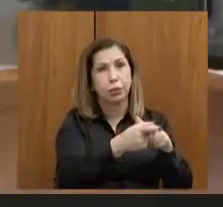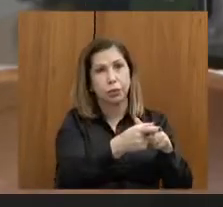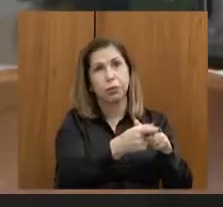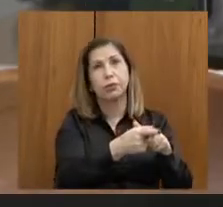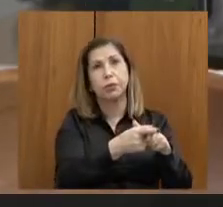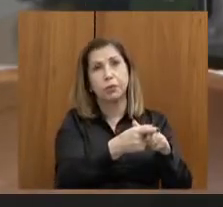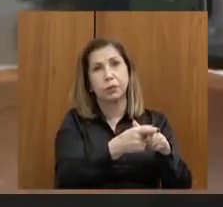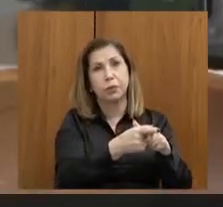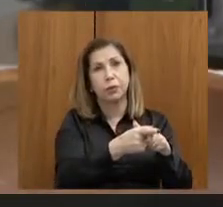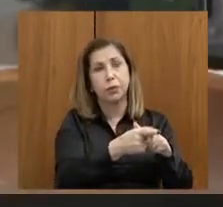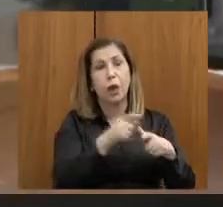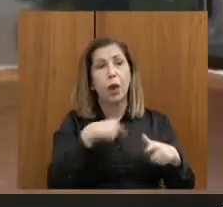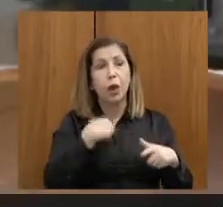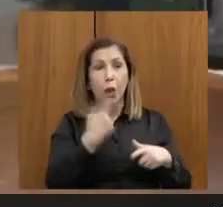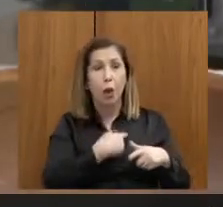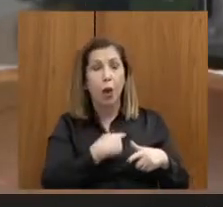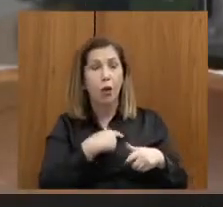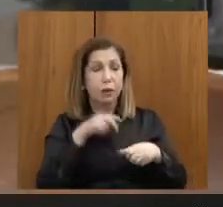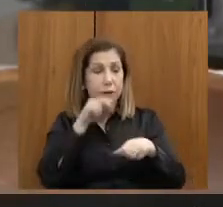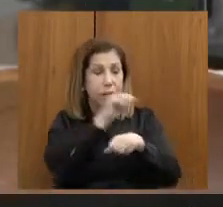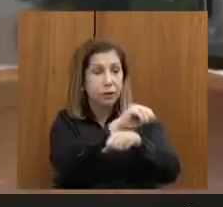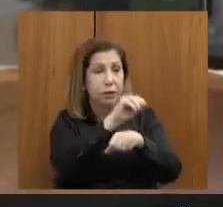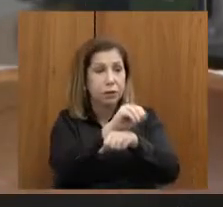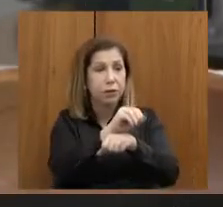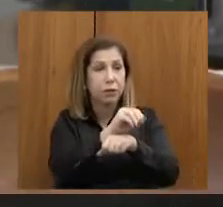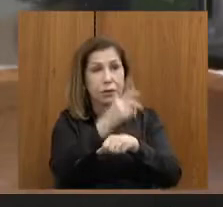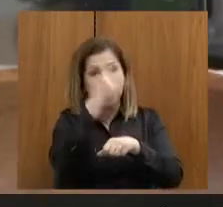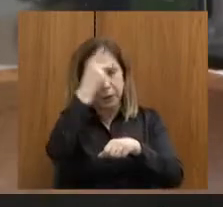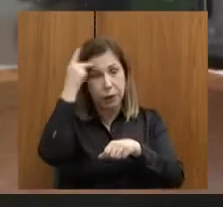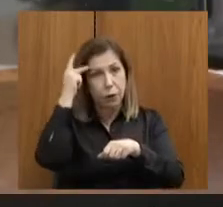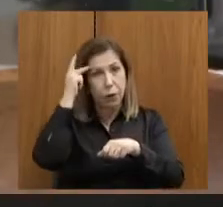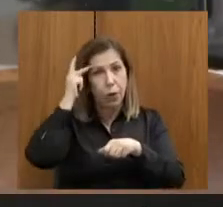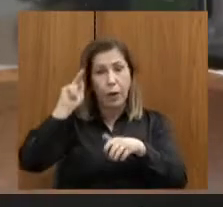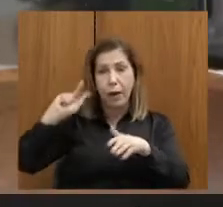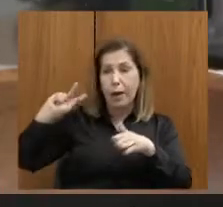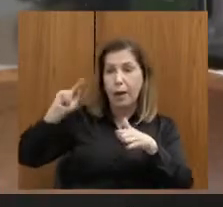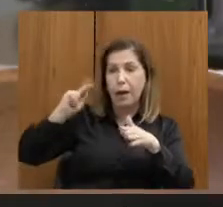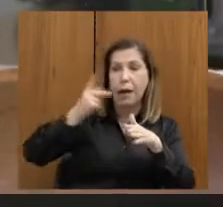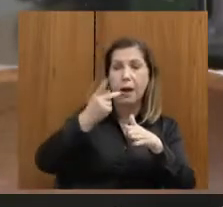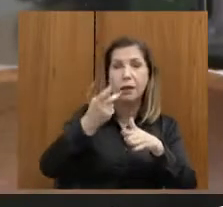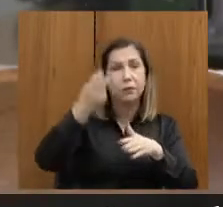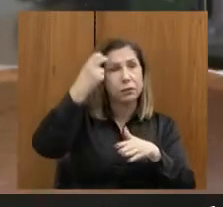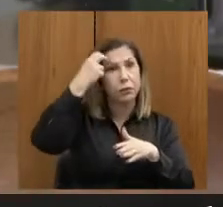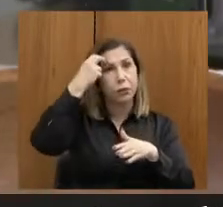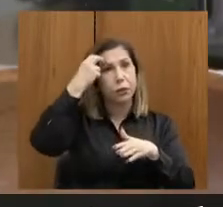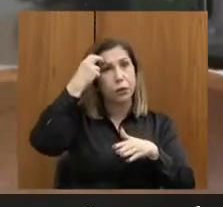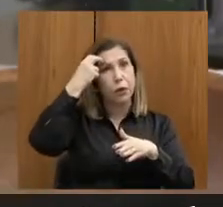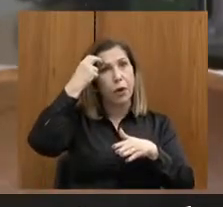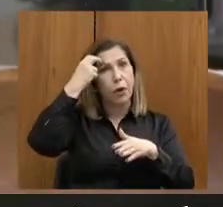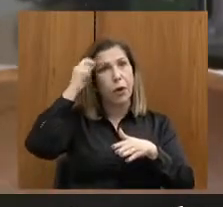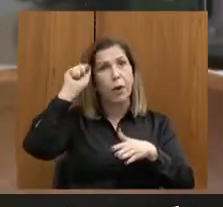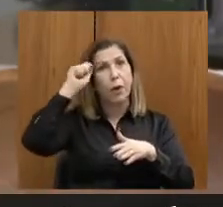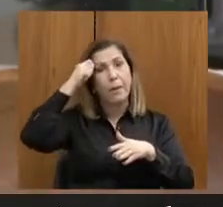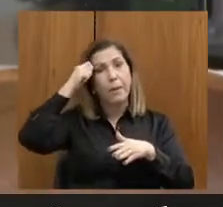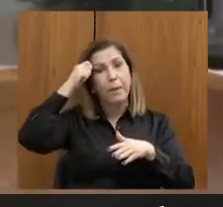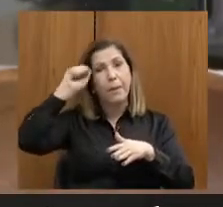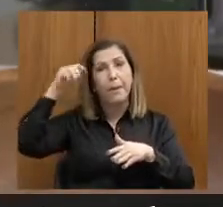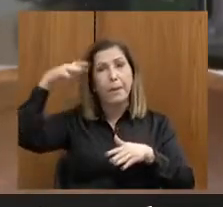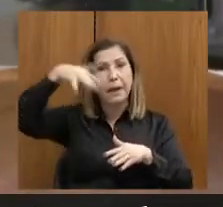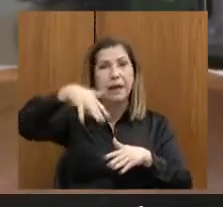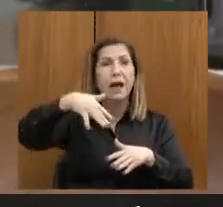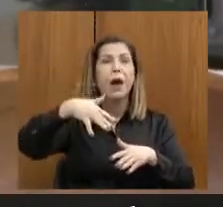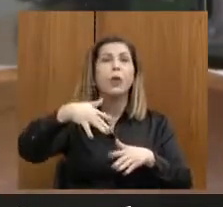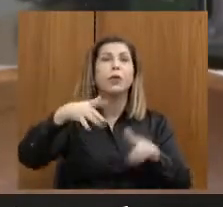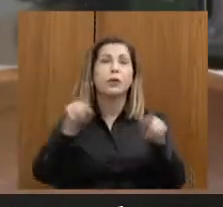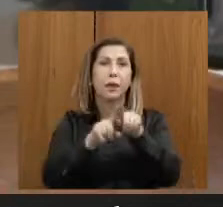e nós somos Guardiões de uma riqueza de uma herança cultural imaterial e material